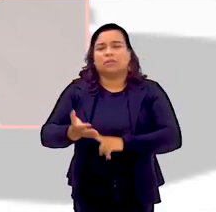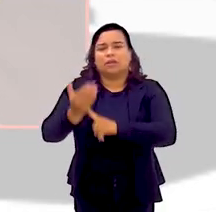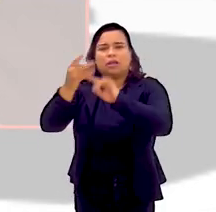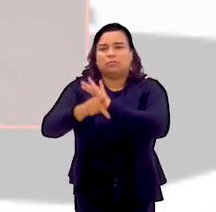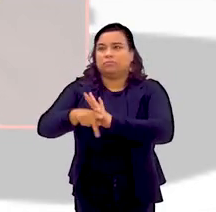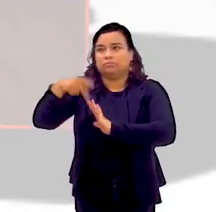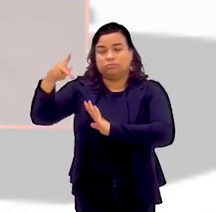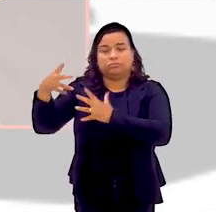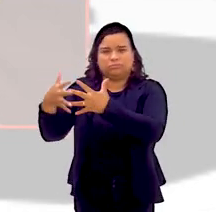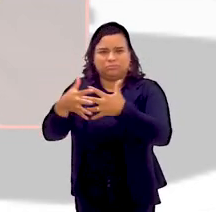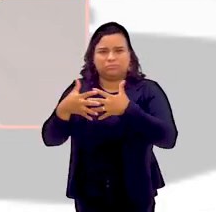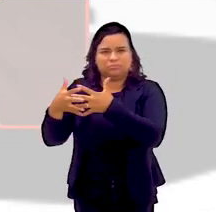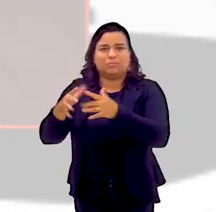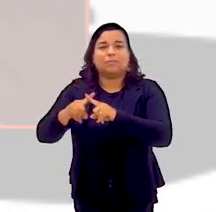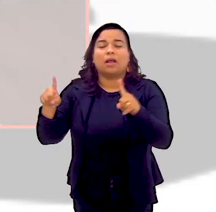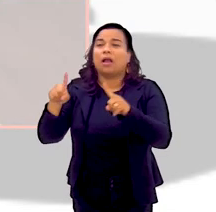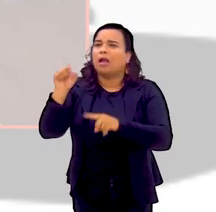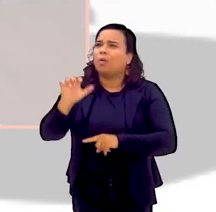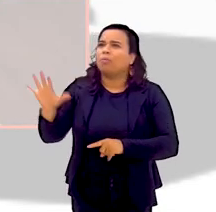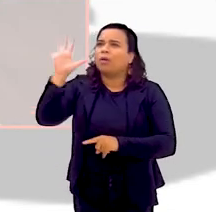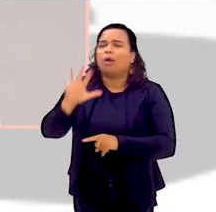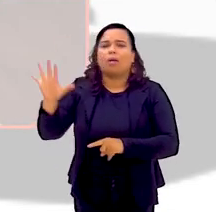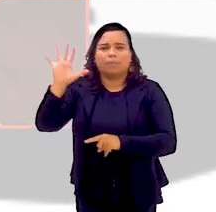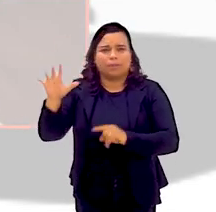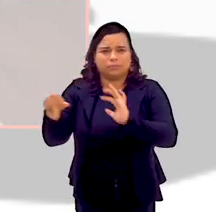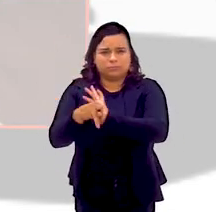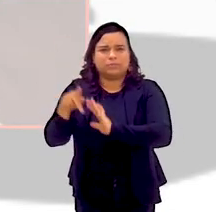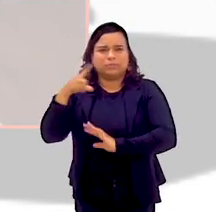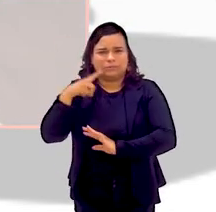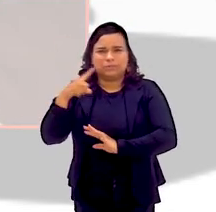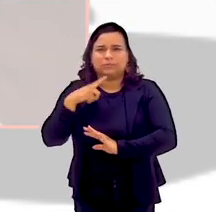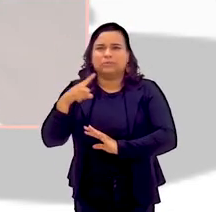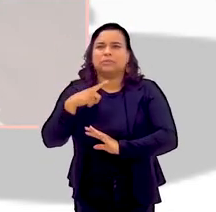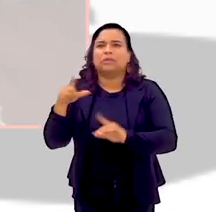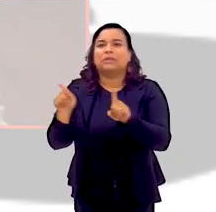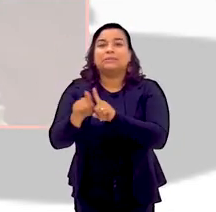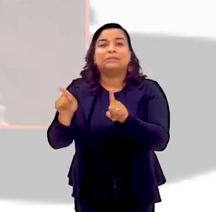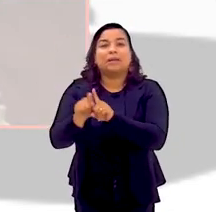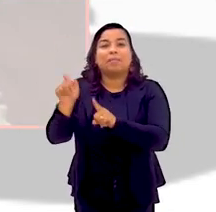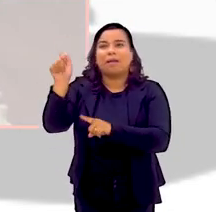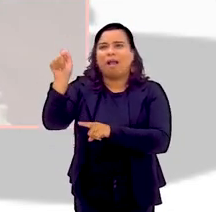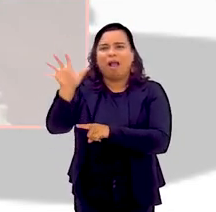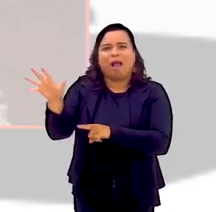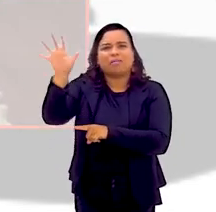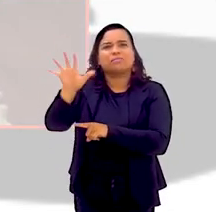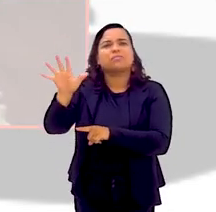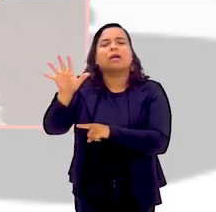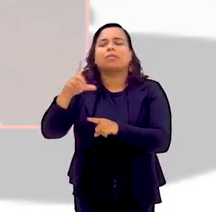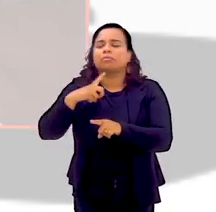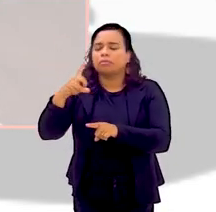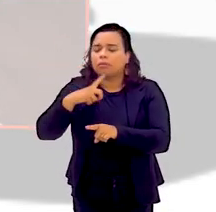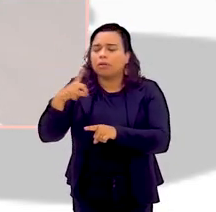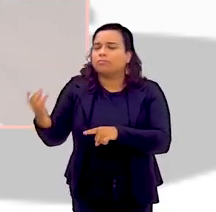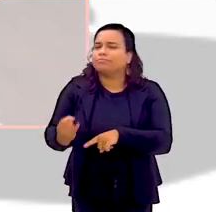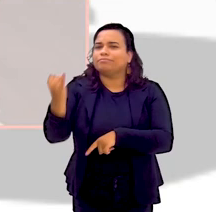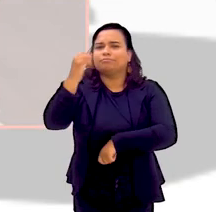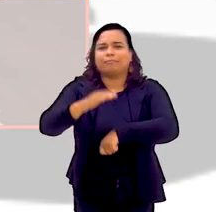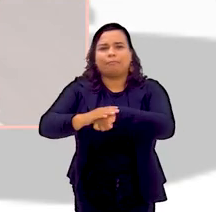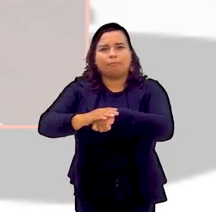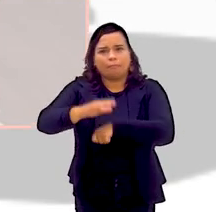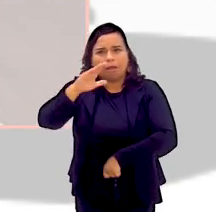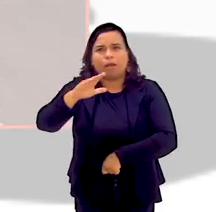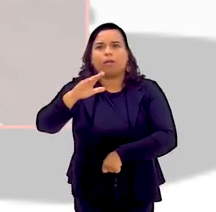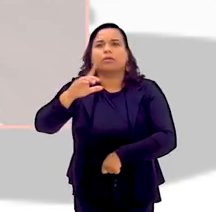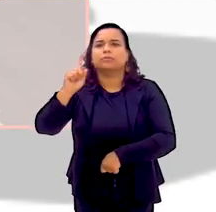Estados Unidos, mas o evento da Europa em si, além de, claro, não devemos desprezar a Ásia, mas de maior relevância no